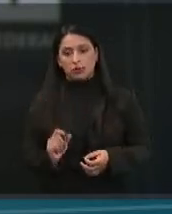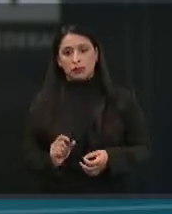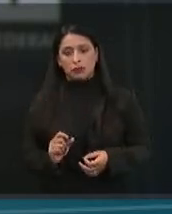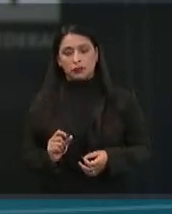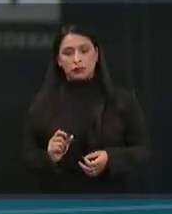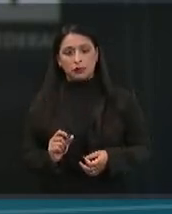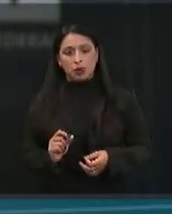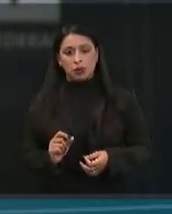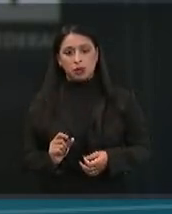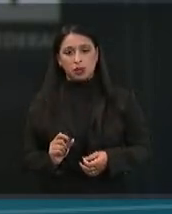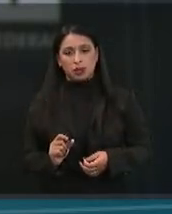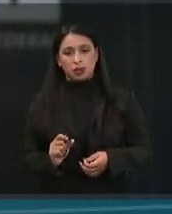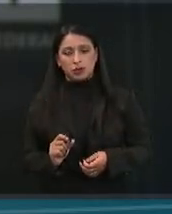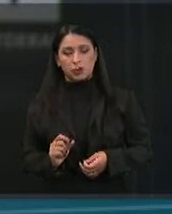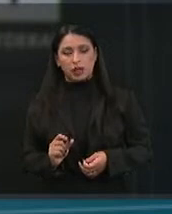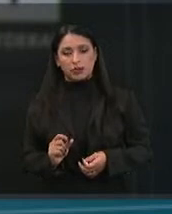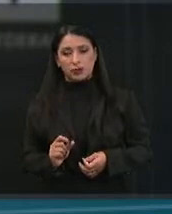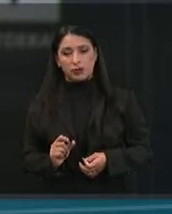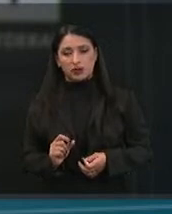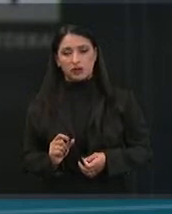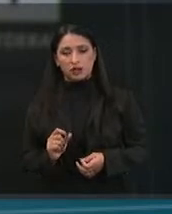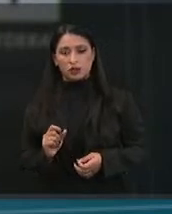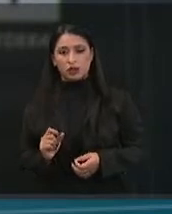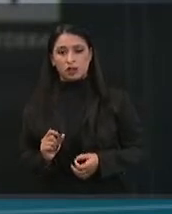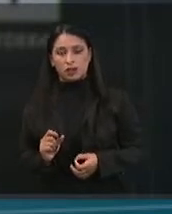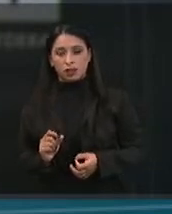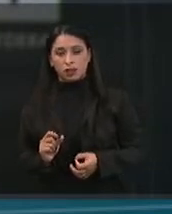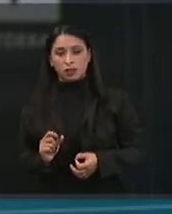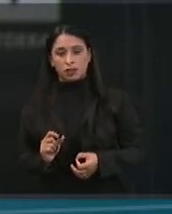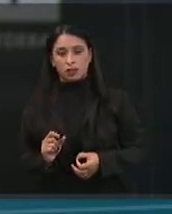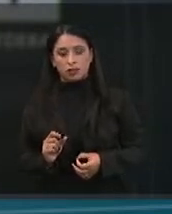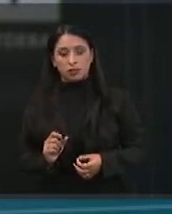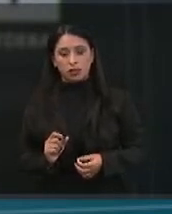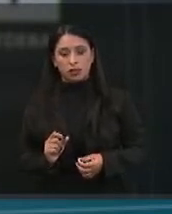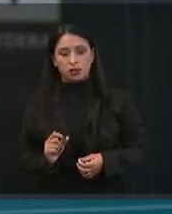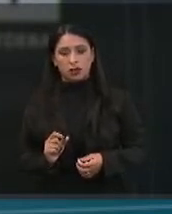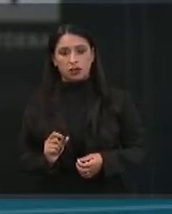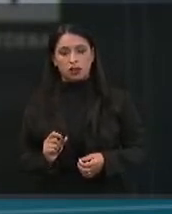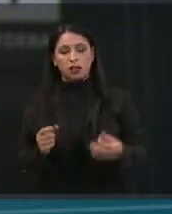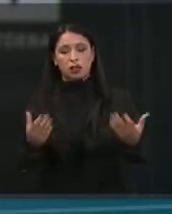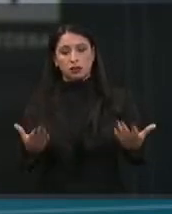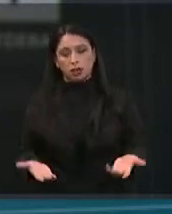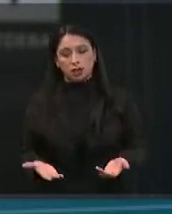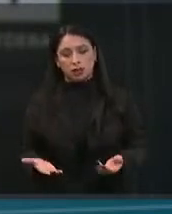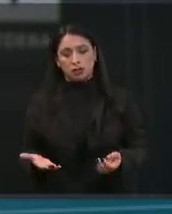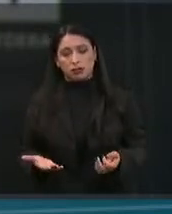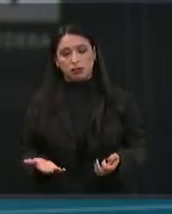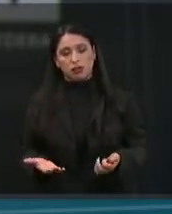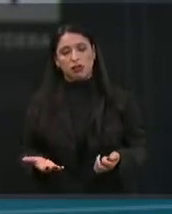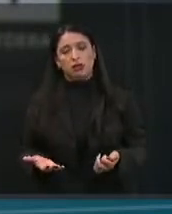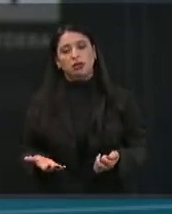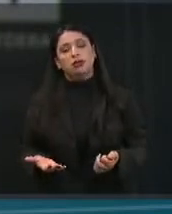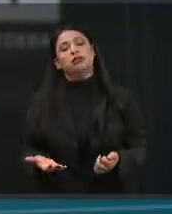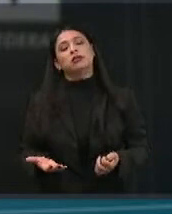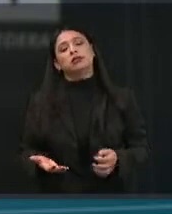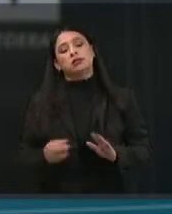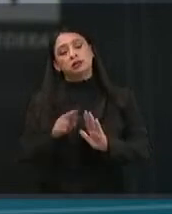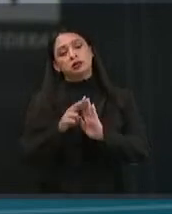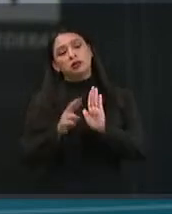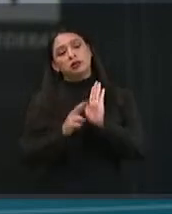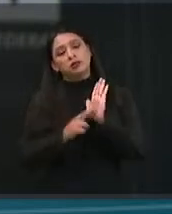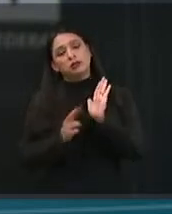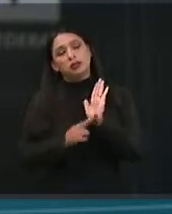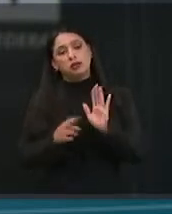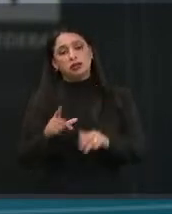Reiteramos também que, para a proteção plena de direitos fundamentais na era digital, é necessário avançar em uma série de outros regramentos e